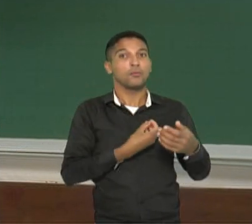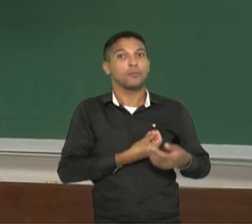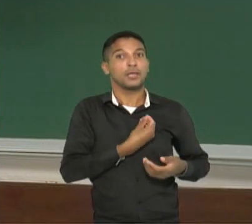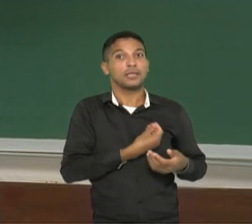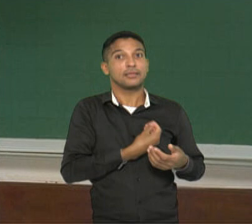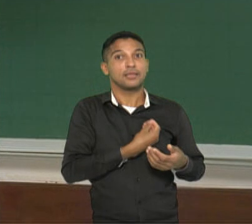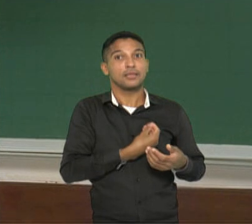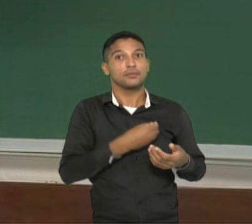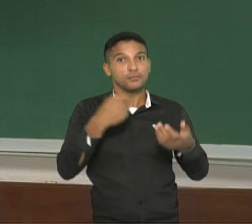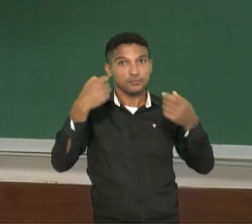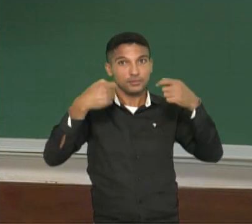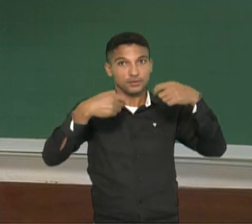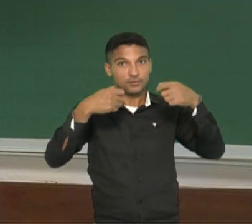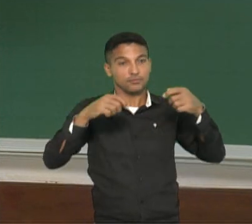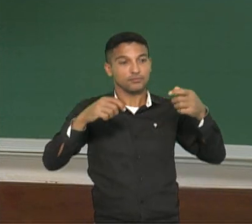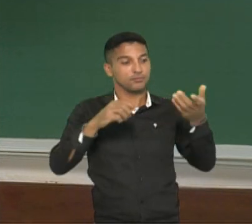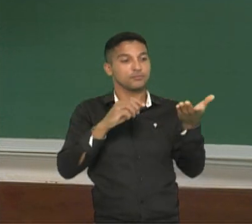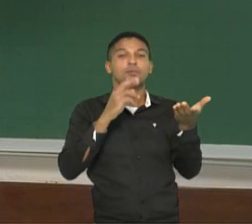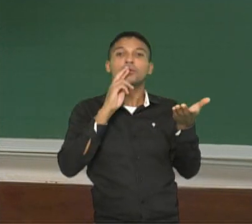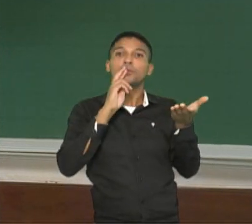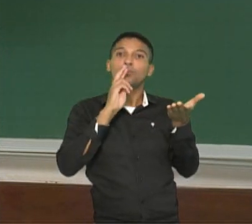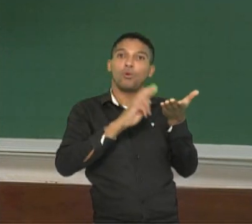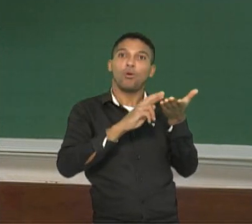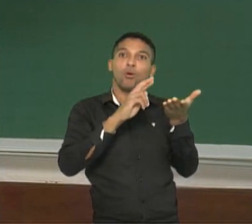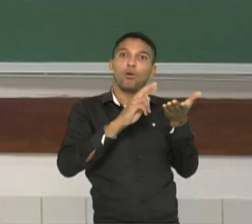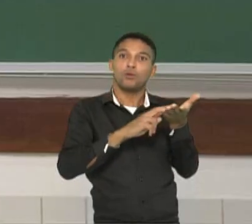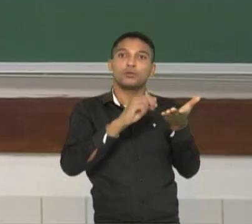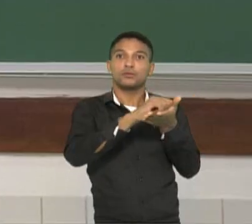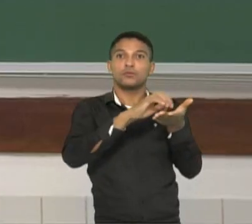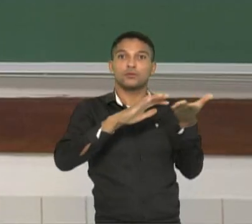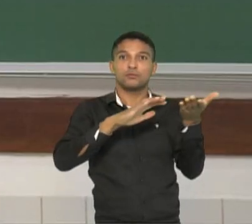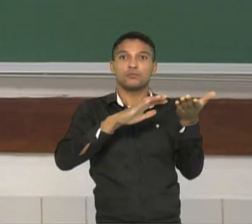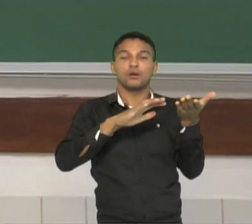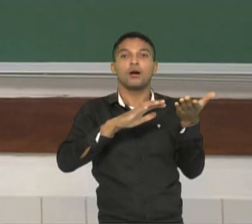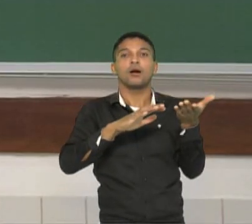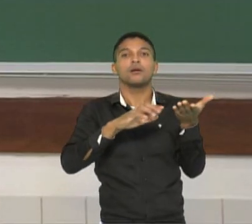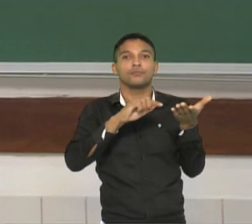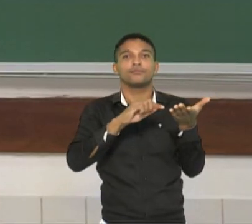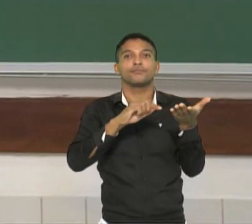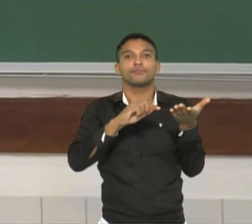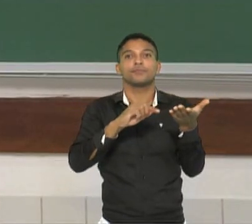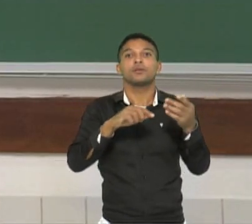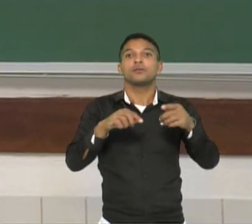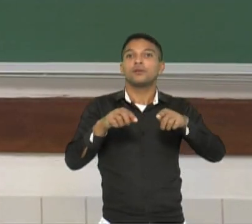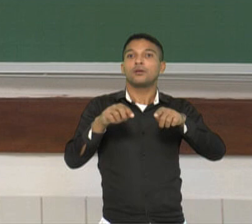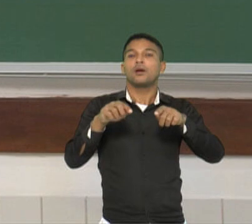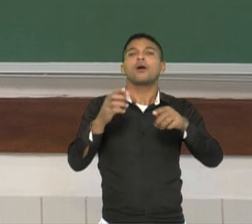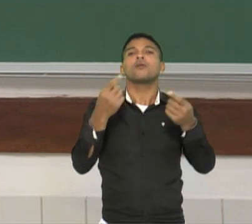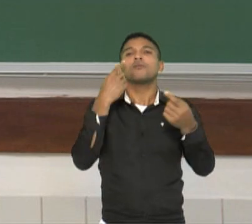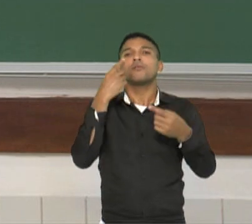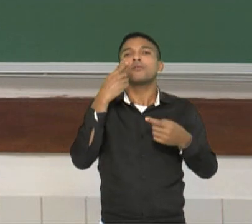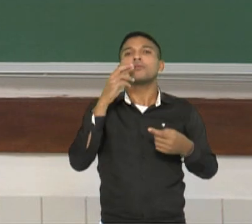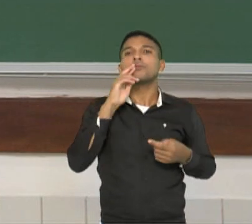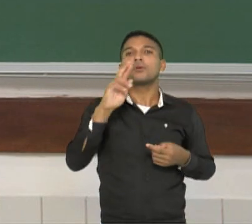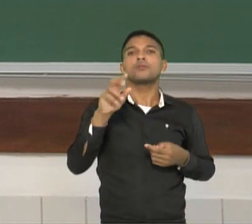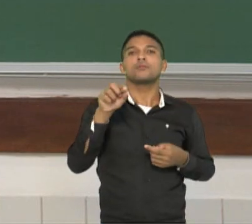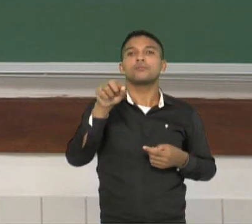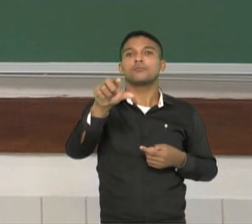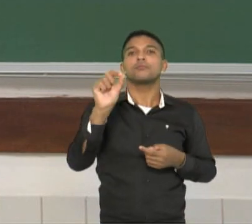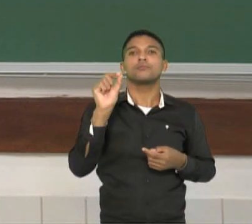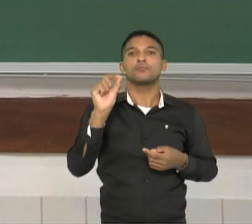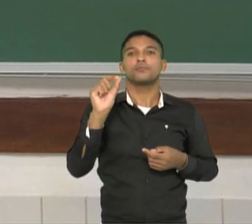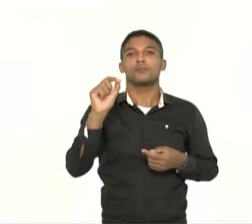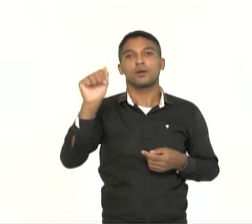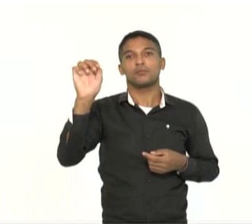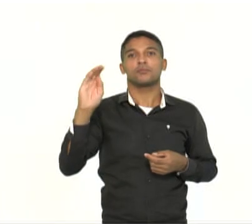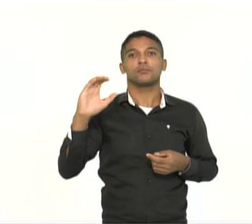aula e interaja com o seu professor ou professora. E agora sim, qual é a resposta que você indicou? Letra A, letra B ou letra C? Lá